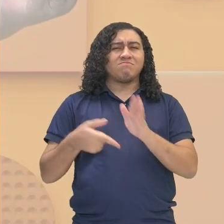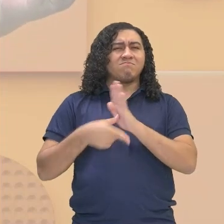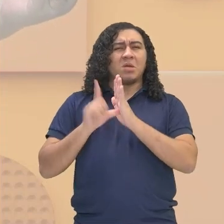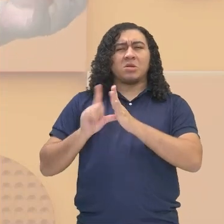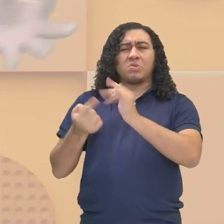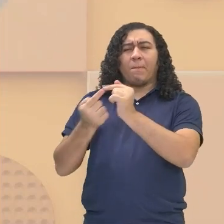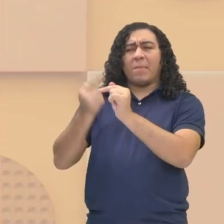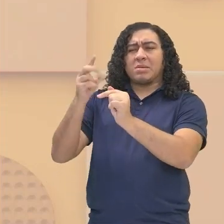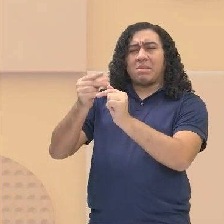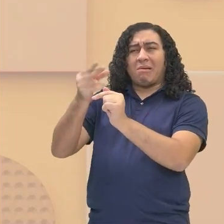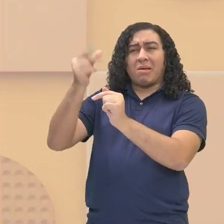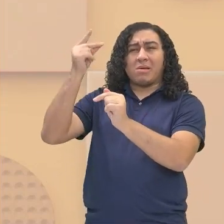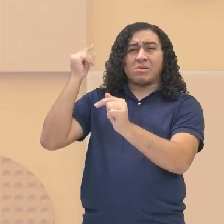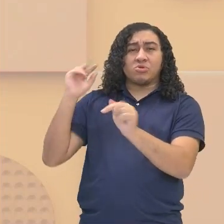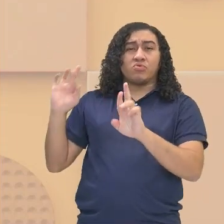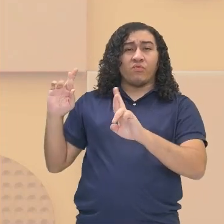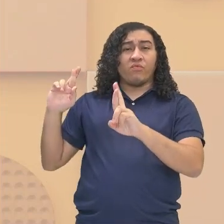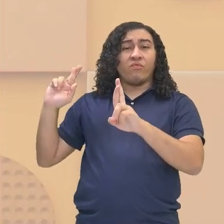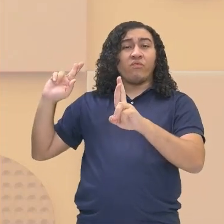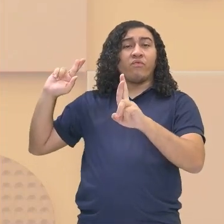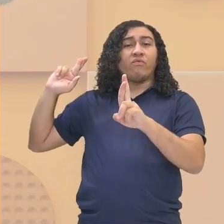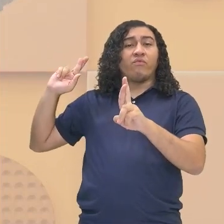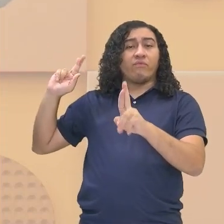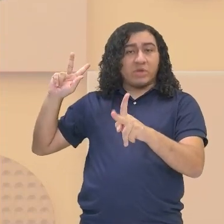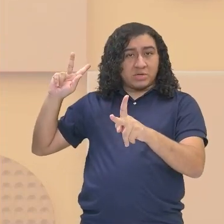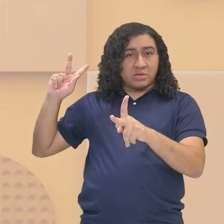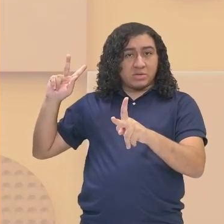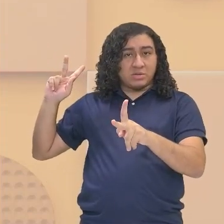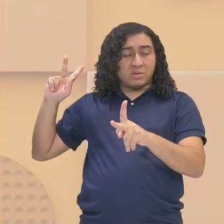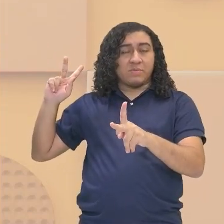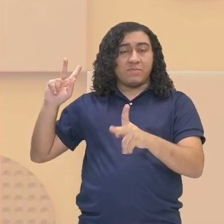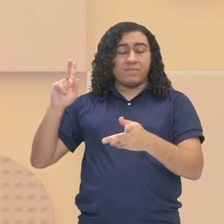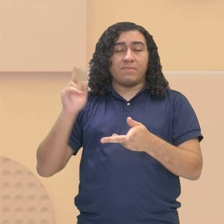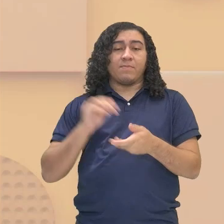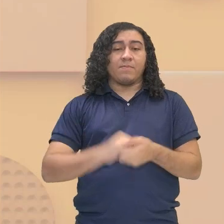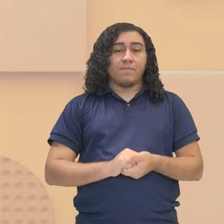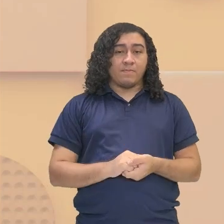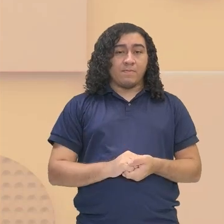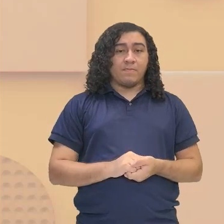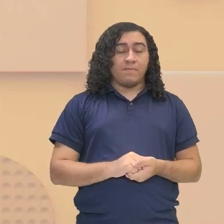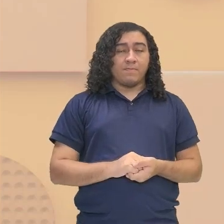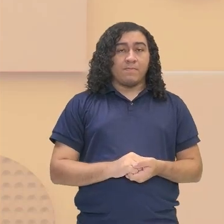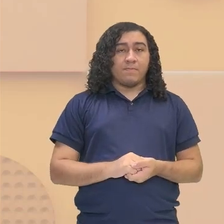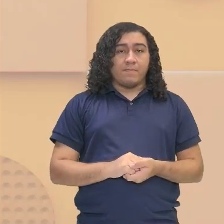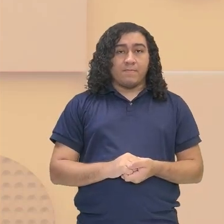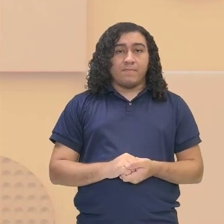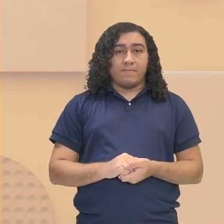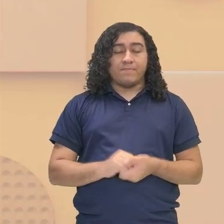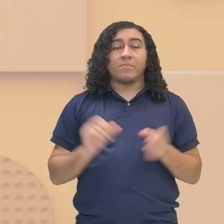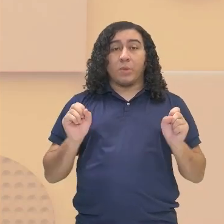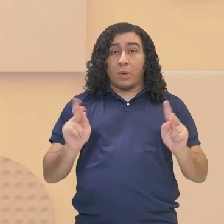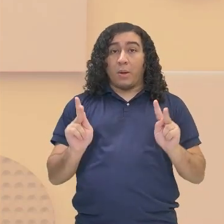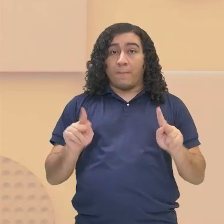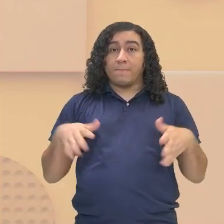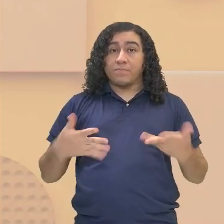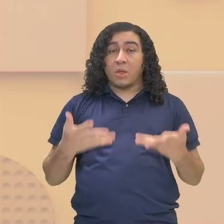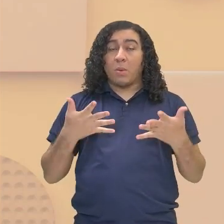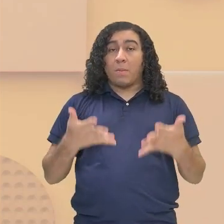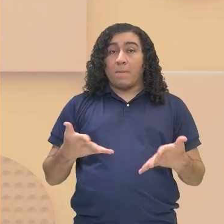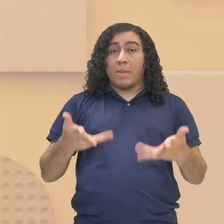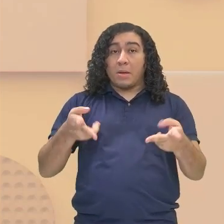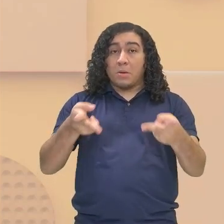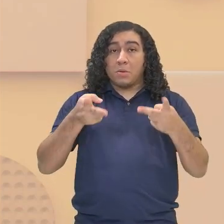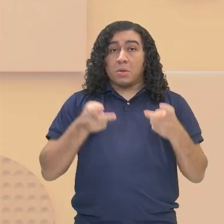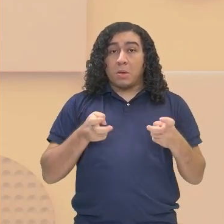hominídeos, não é mesmo? Dos nossos parentes, então, mais antigos, né? Que nós vamos, então, estudar, ok? Então, percebam como que a